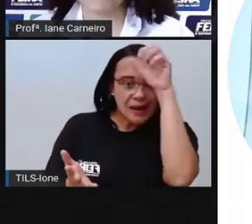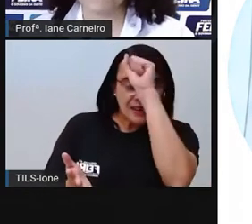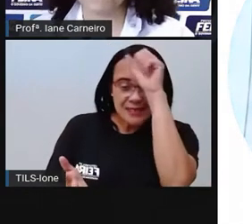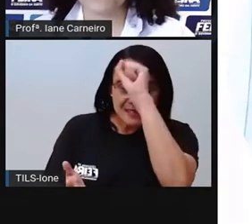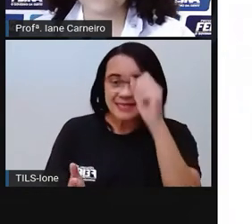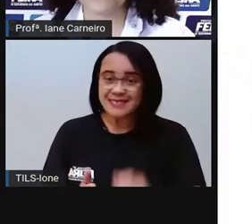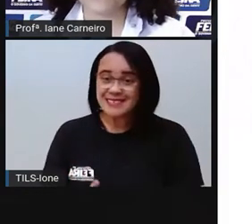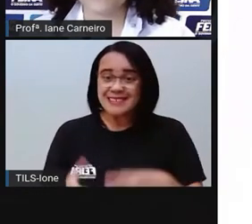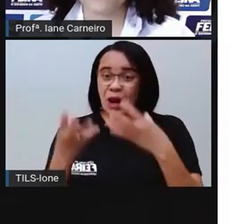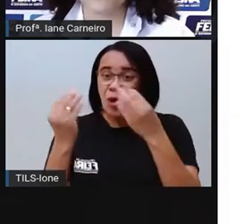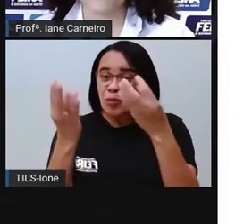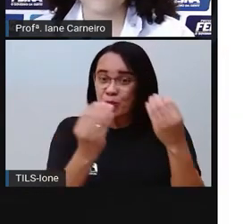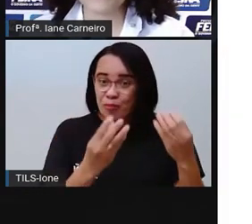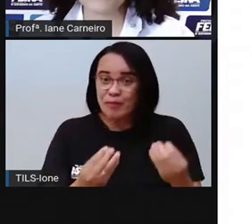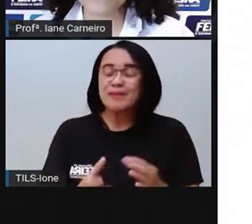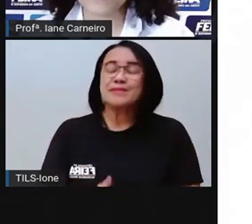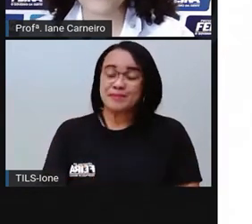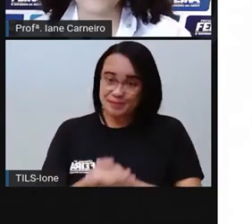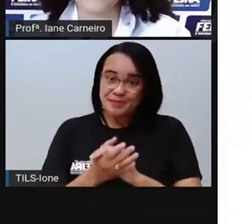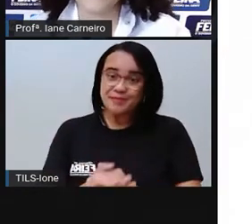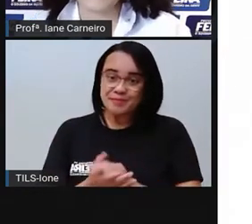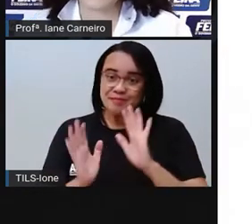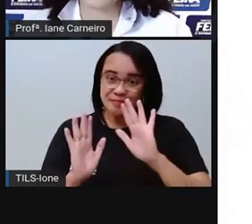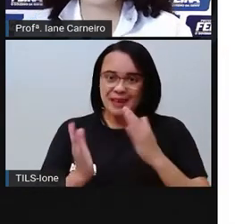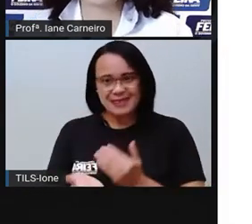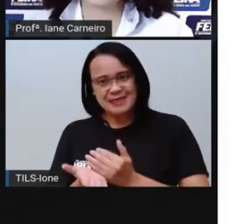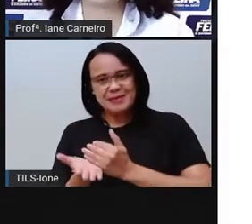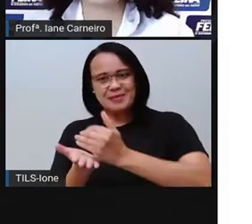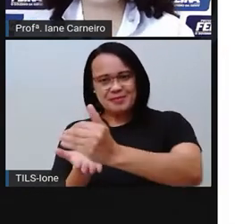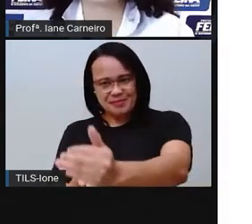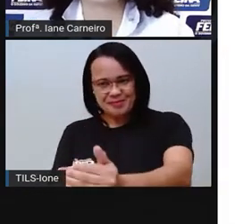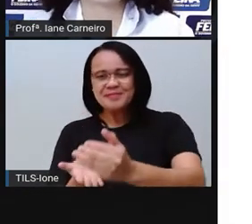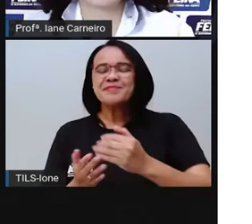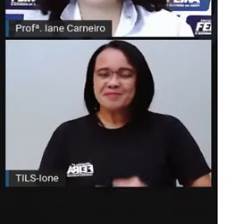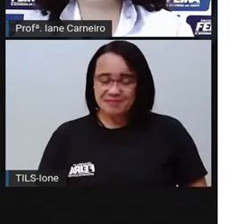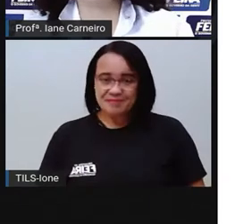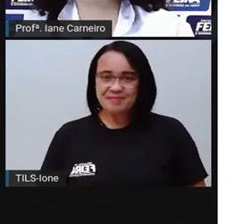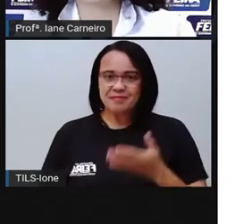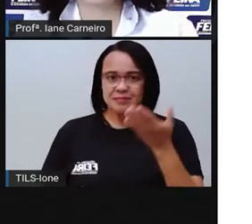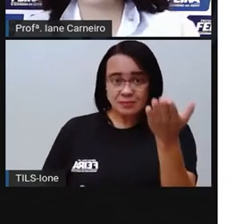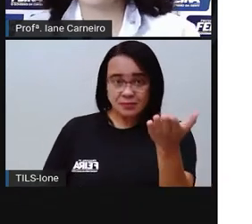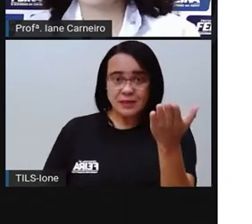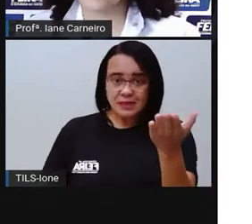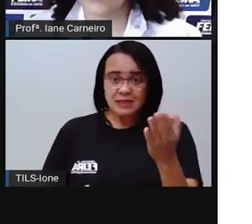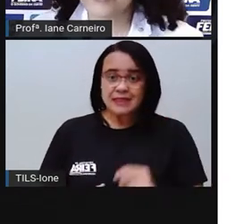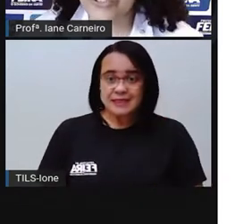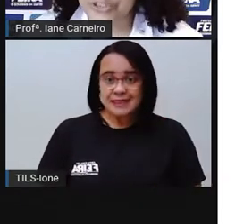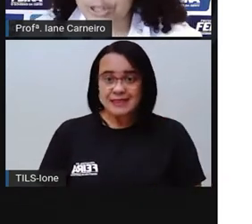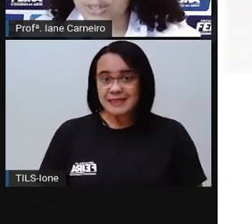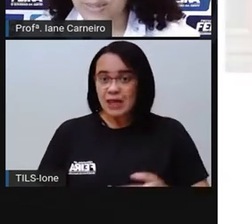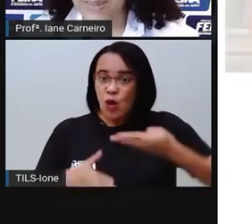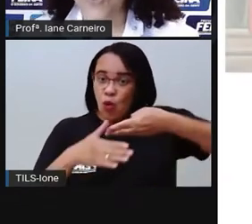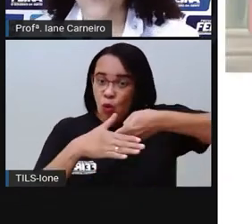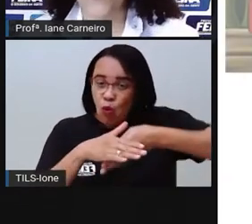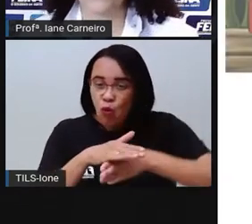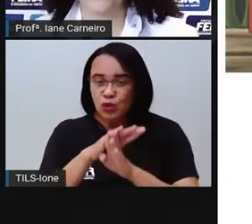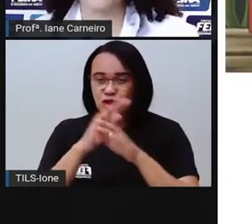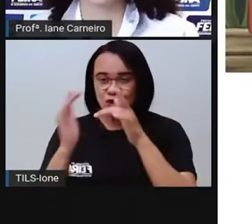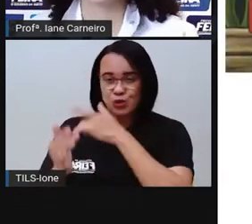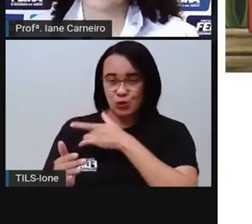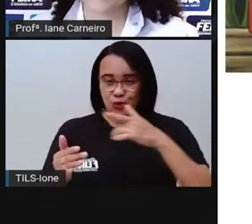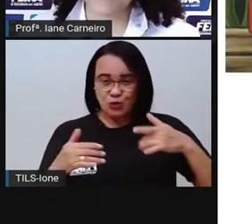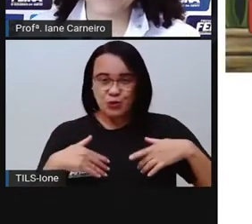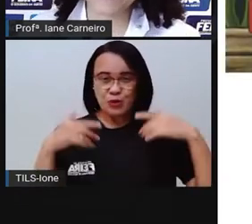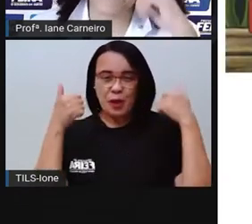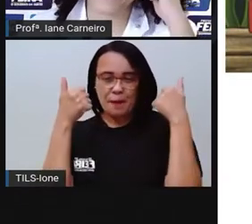né? Vamos seguindo, ó. Além de adotar hábitos saudáveis em sua rotina, como, ó,